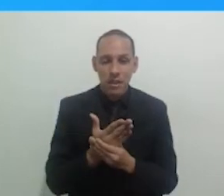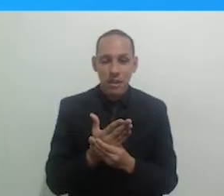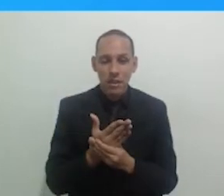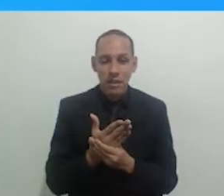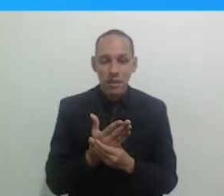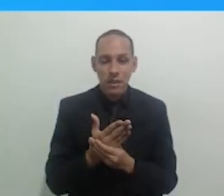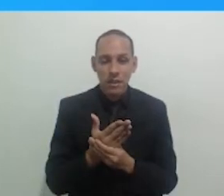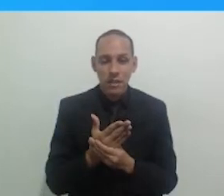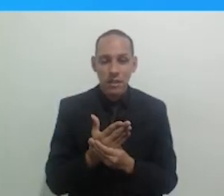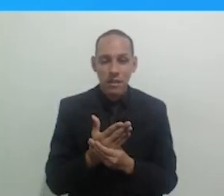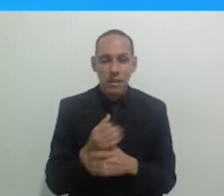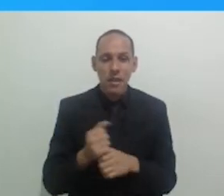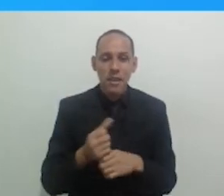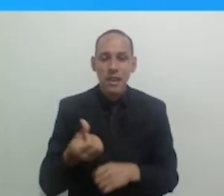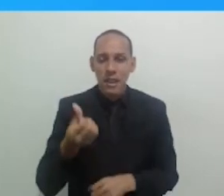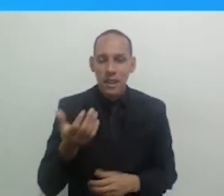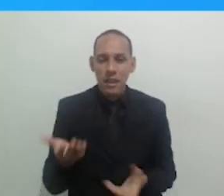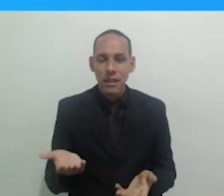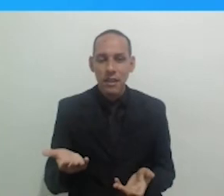lá.